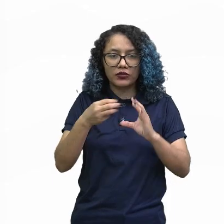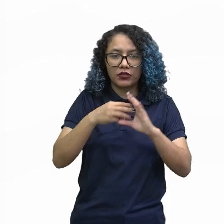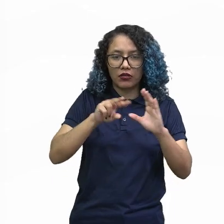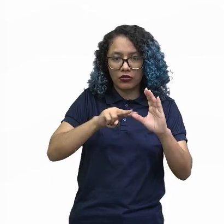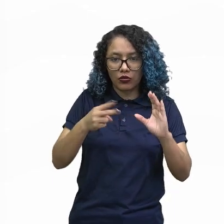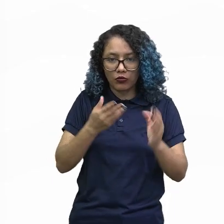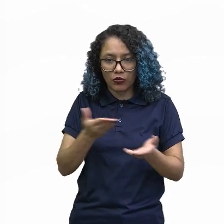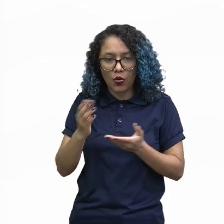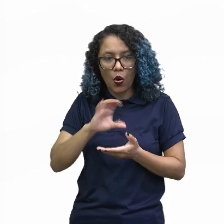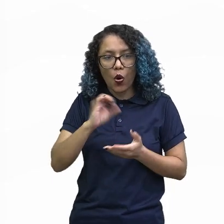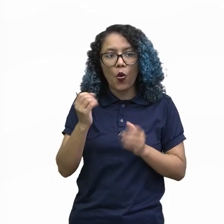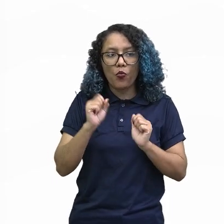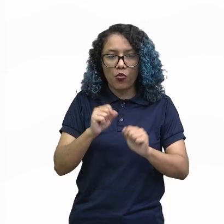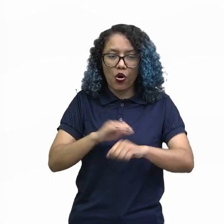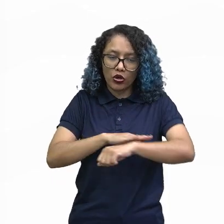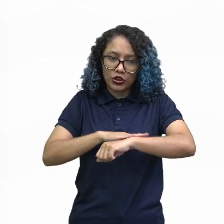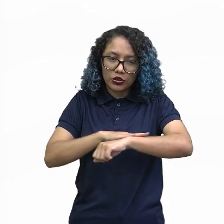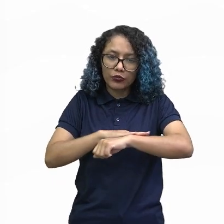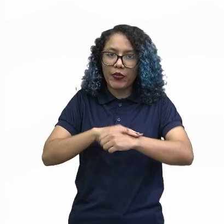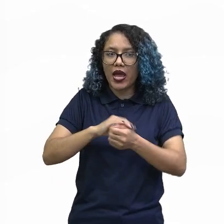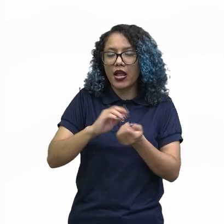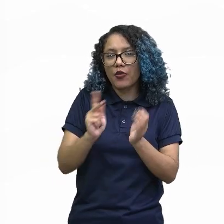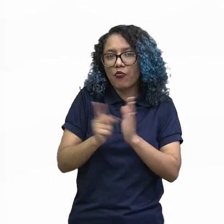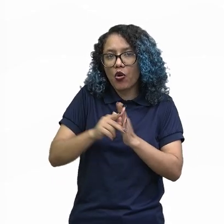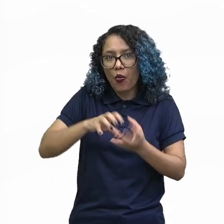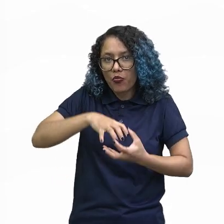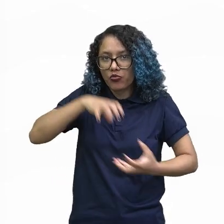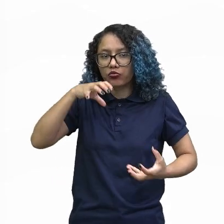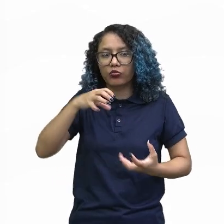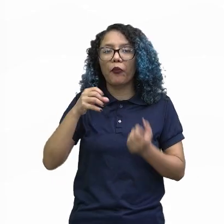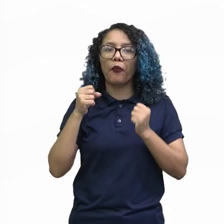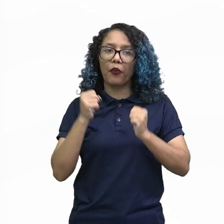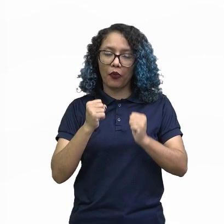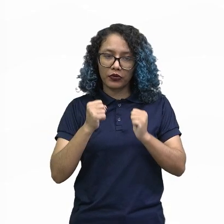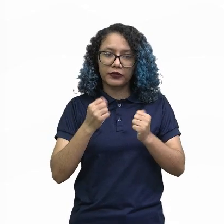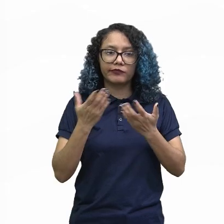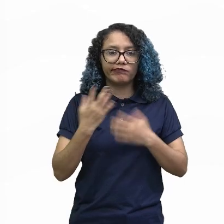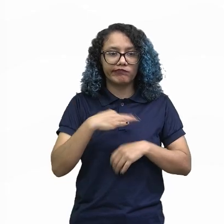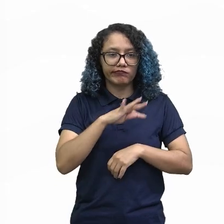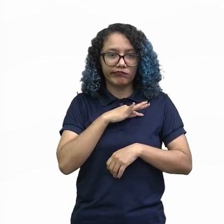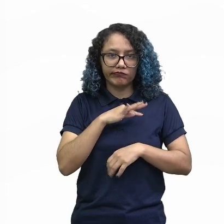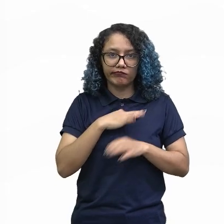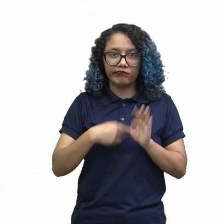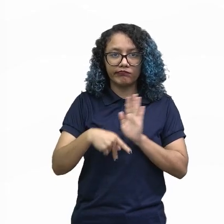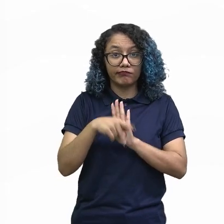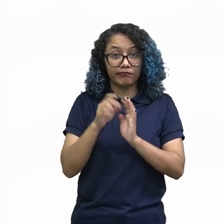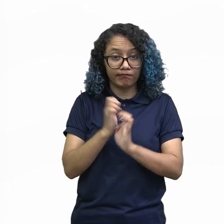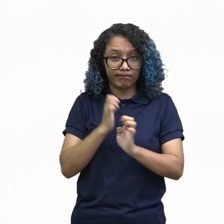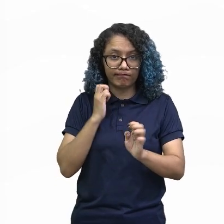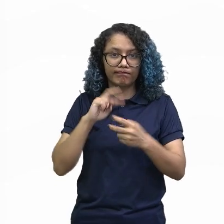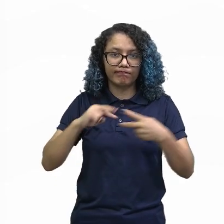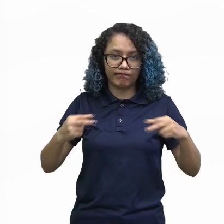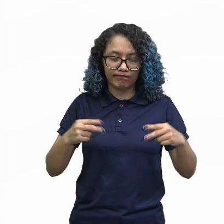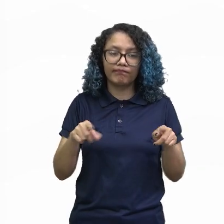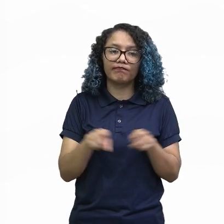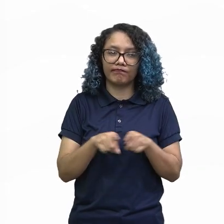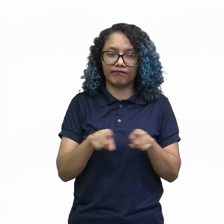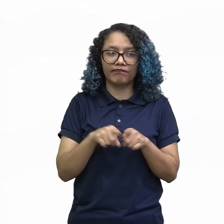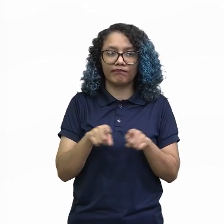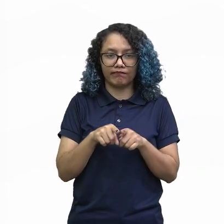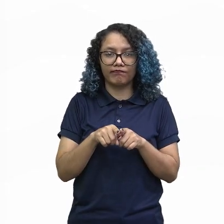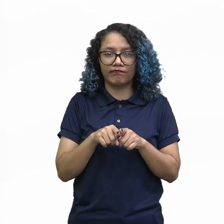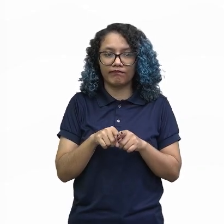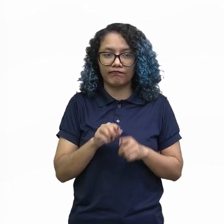retiradas de tecidos adultos, né? Então essas técnicas aí da engenharia genética, sempre aí também